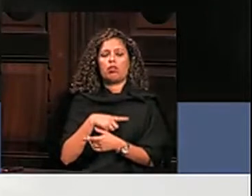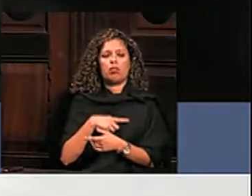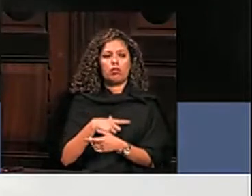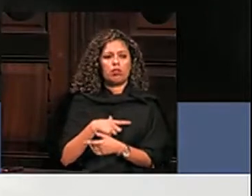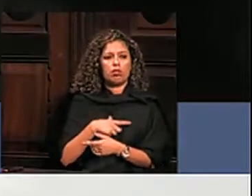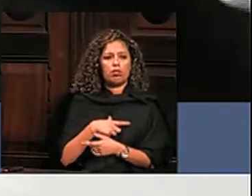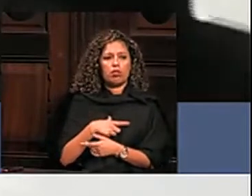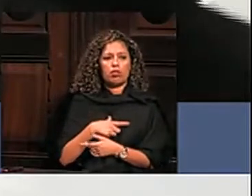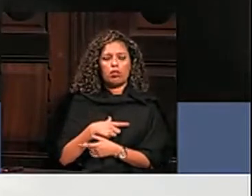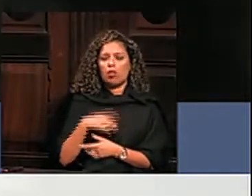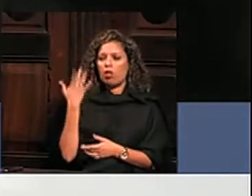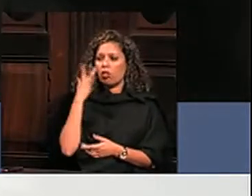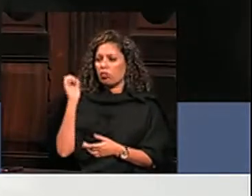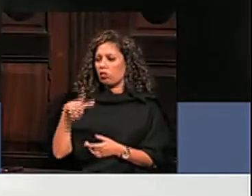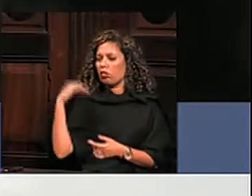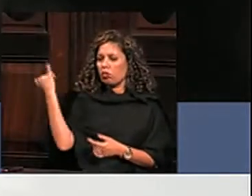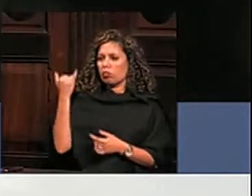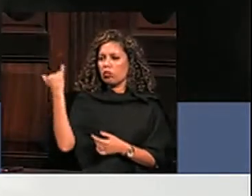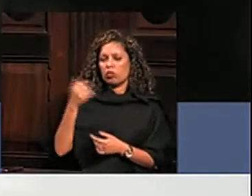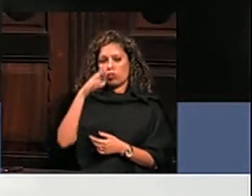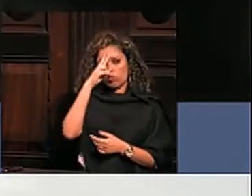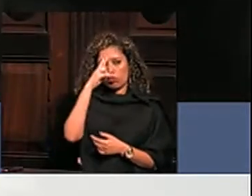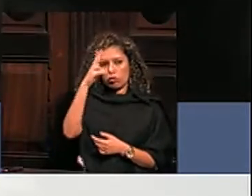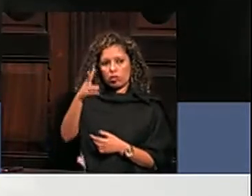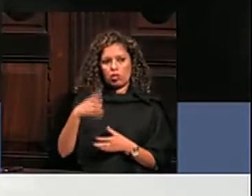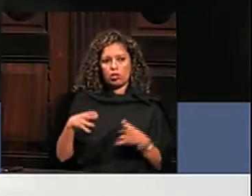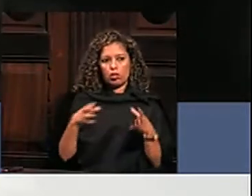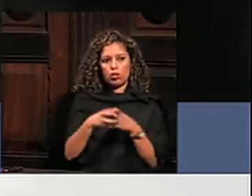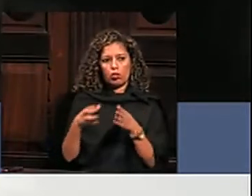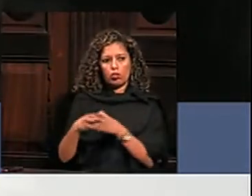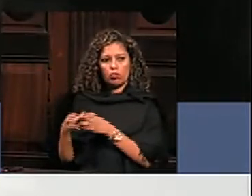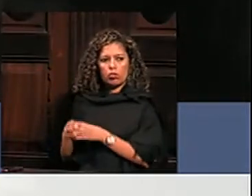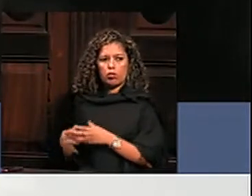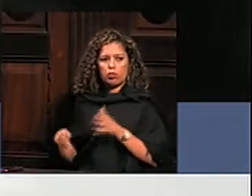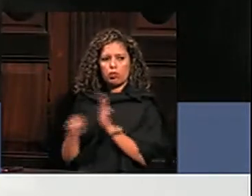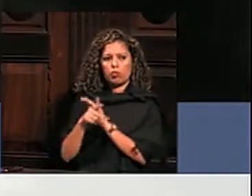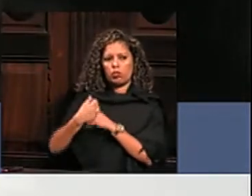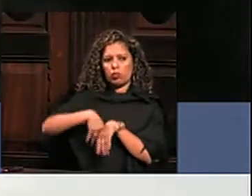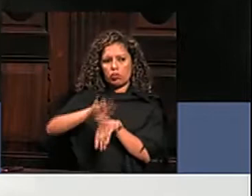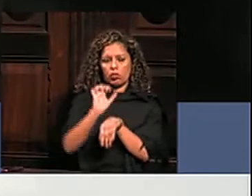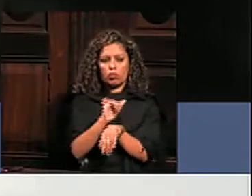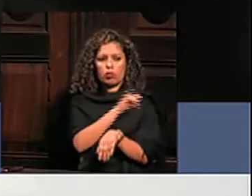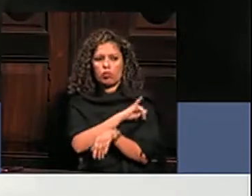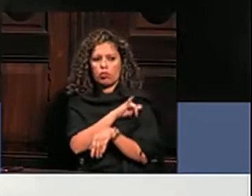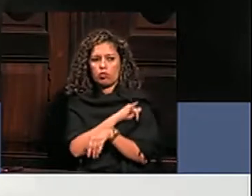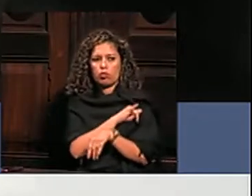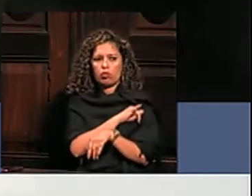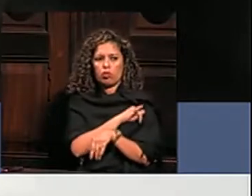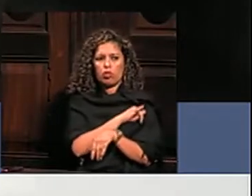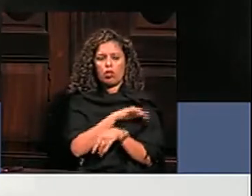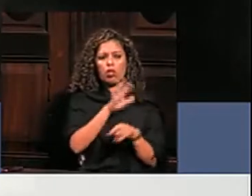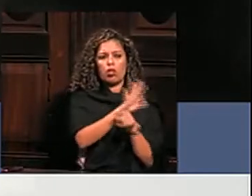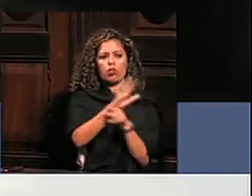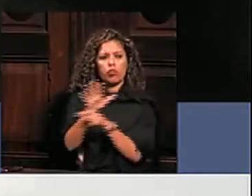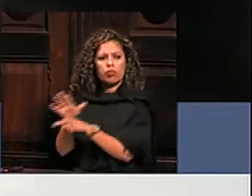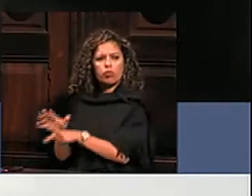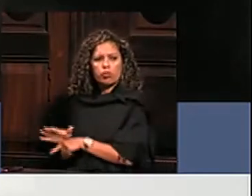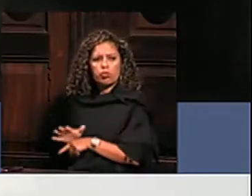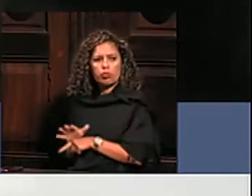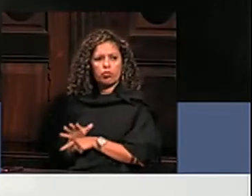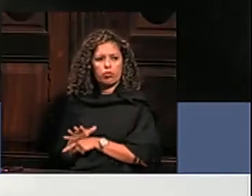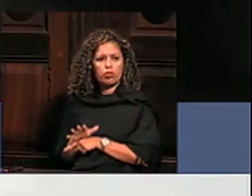isso, fortalecer a controladoria, que é uma demanda histórica aqui no Rio de Janeiro, fortalecer o controle das contas públicas é fator